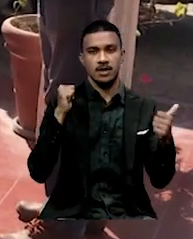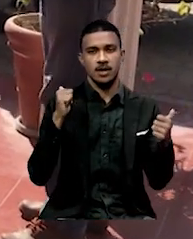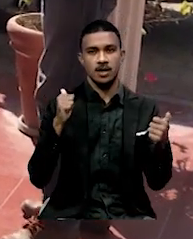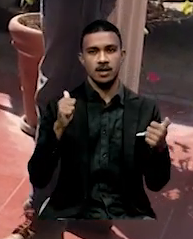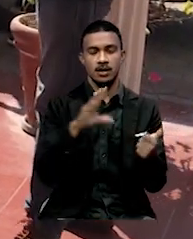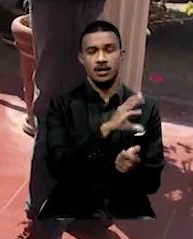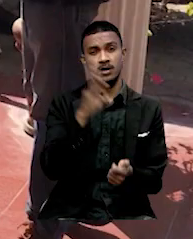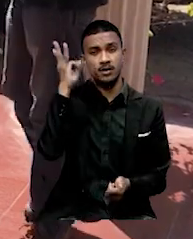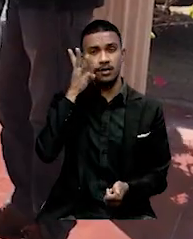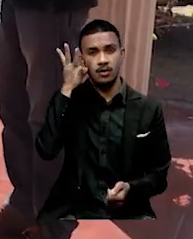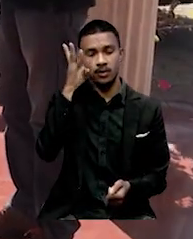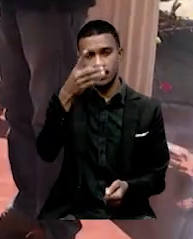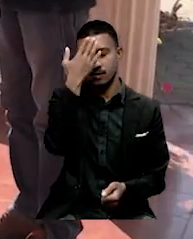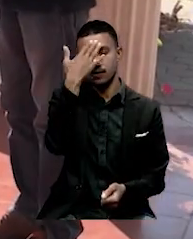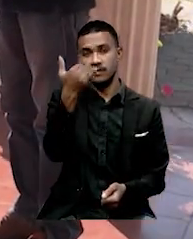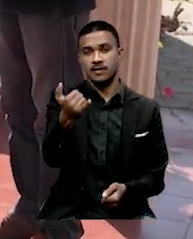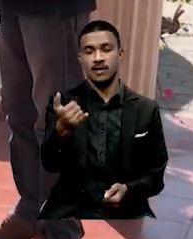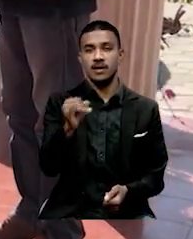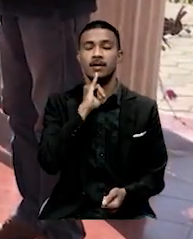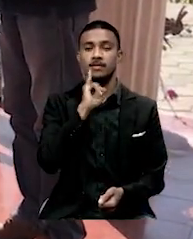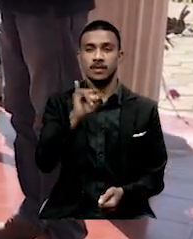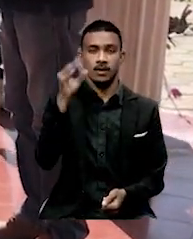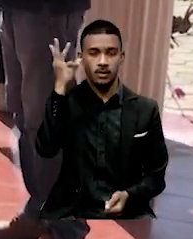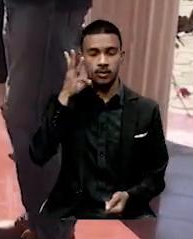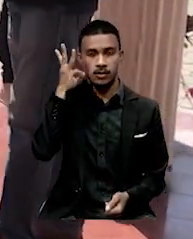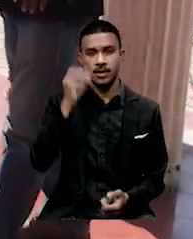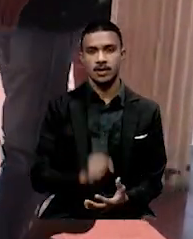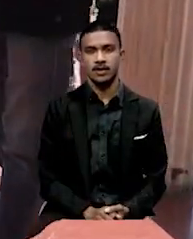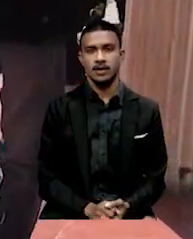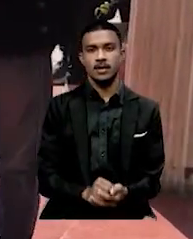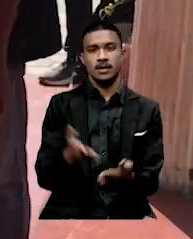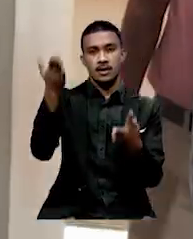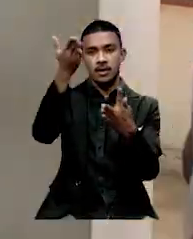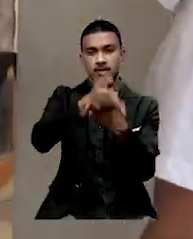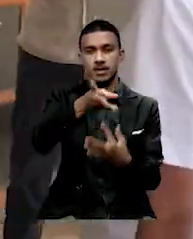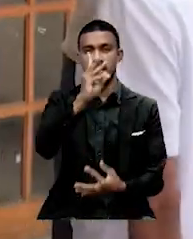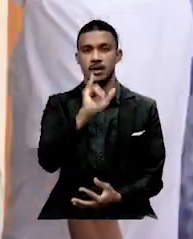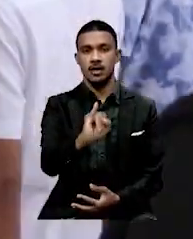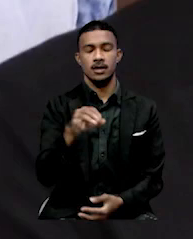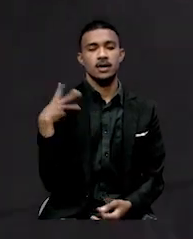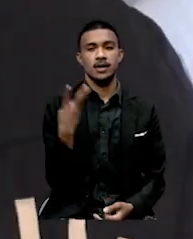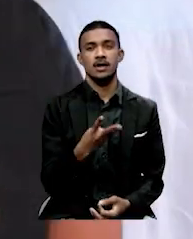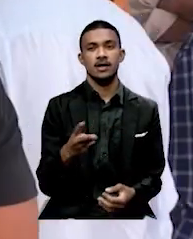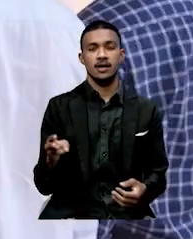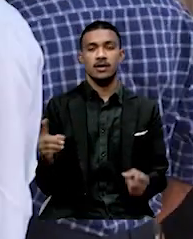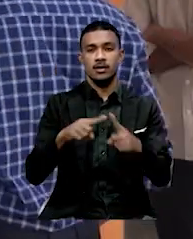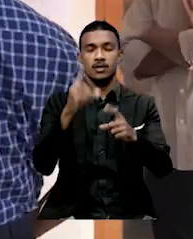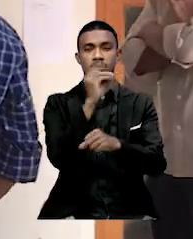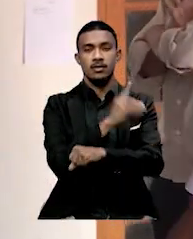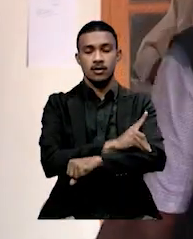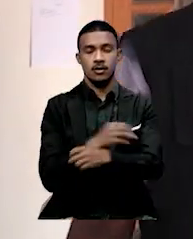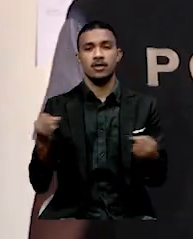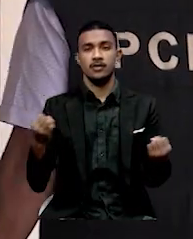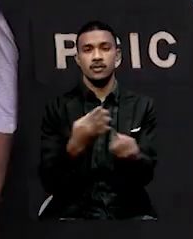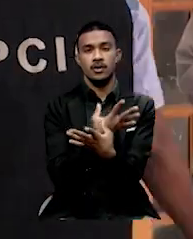droga, tambasamaka droga, né? Tamati dilima ita foi hakfora. Né